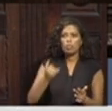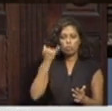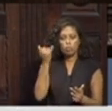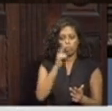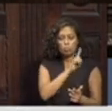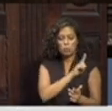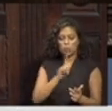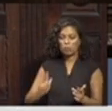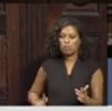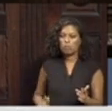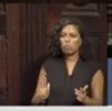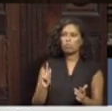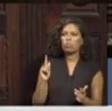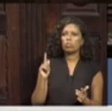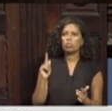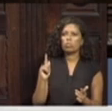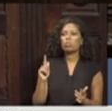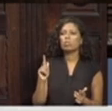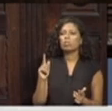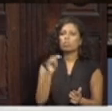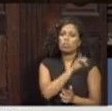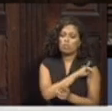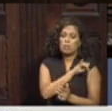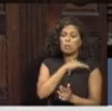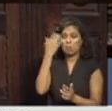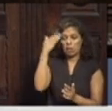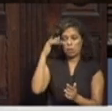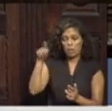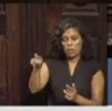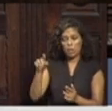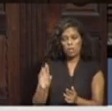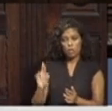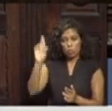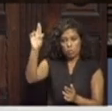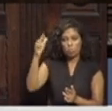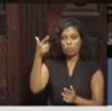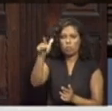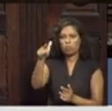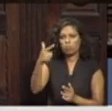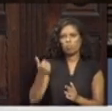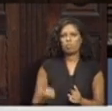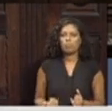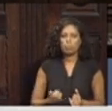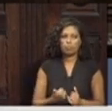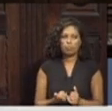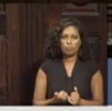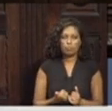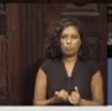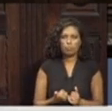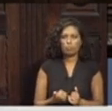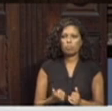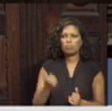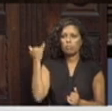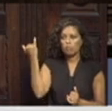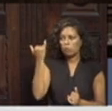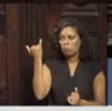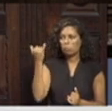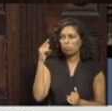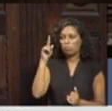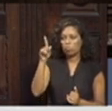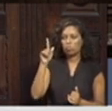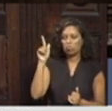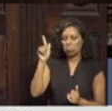sonhar em sair desse problema. E é chegada a hora, já é passada a hora, do governador do estado do Rio de